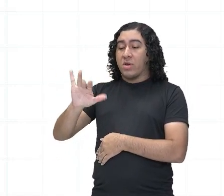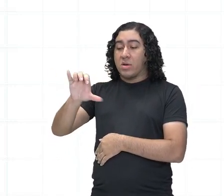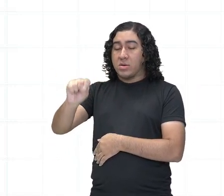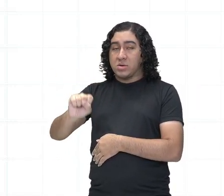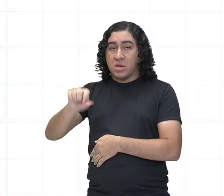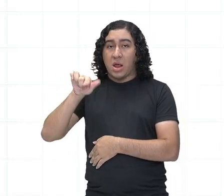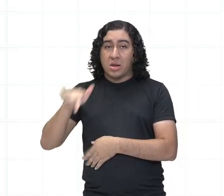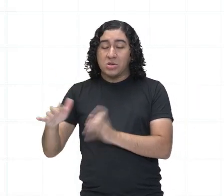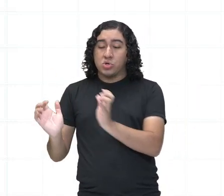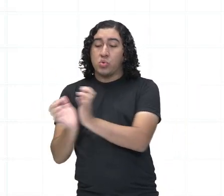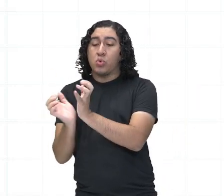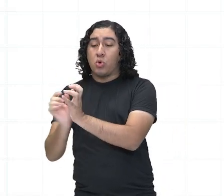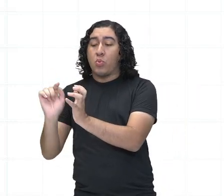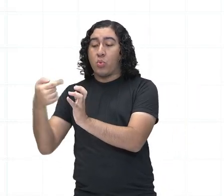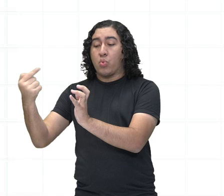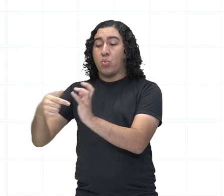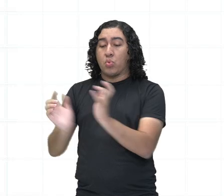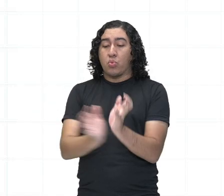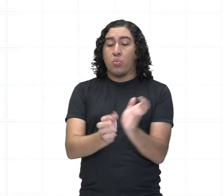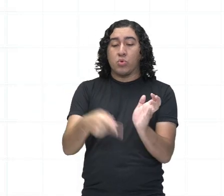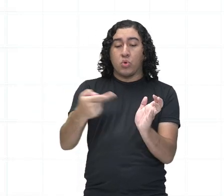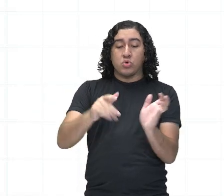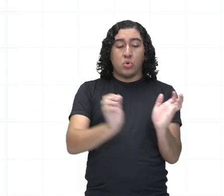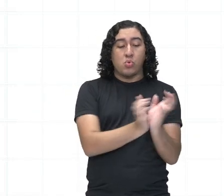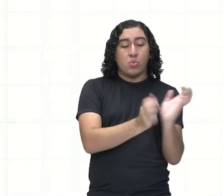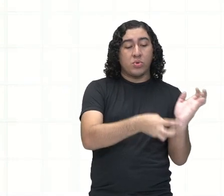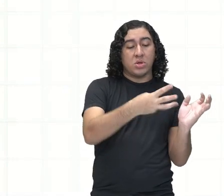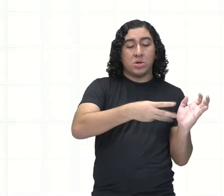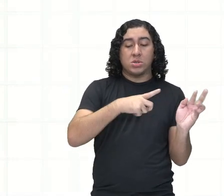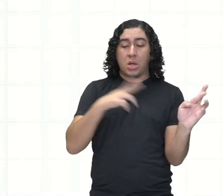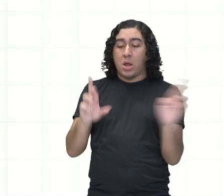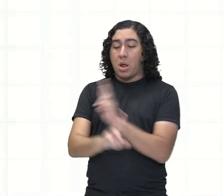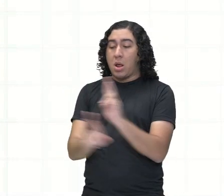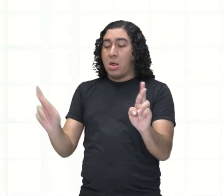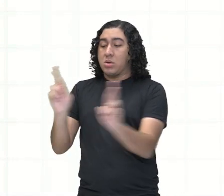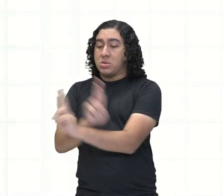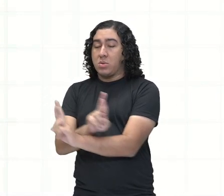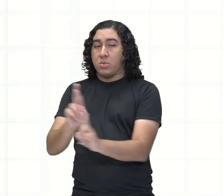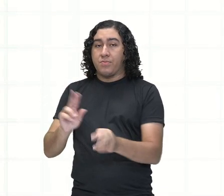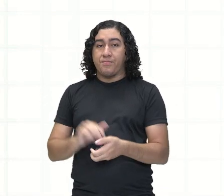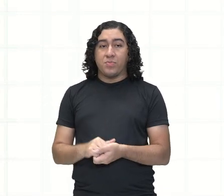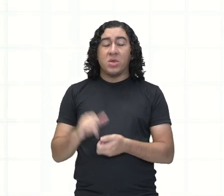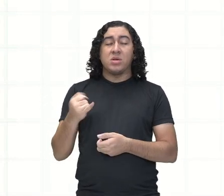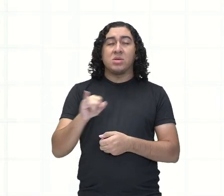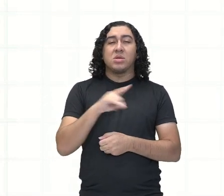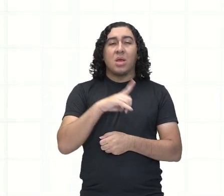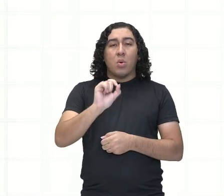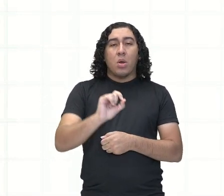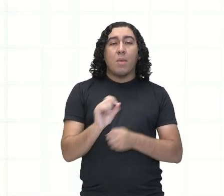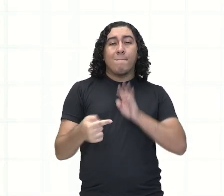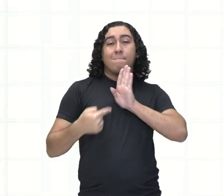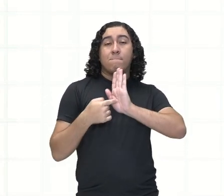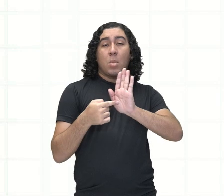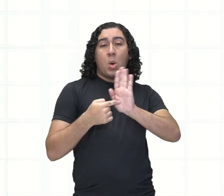produtores, consumidores e decompositores. Quando digo aqui que elas refletem melhor, é